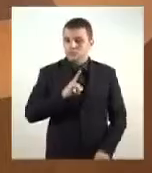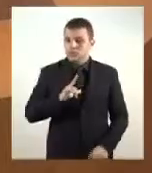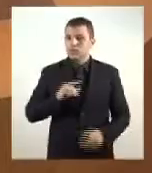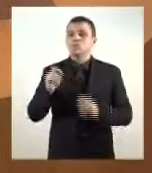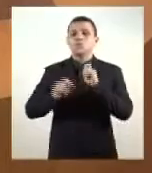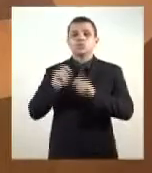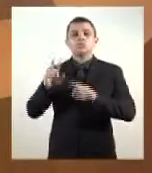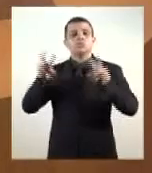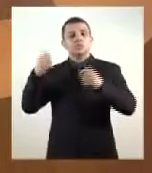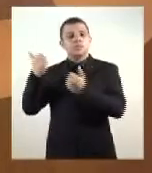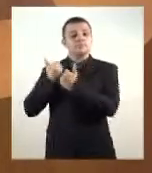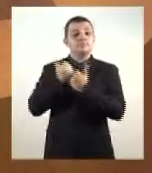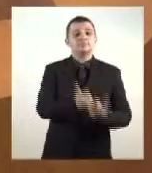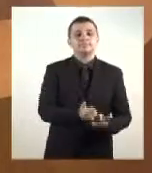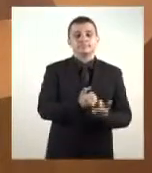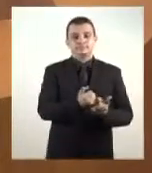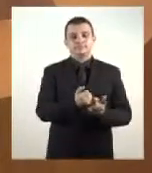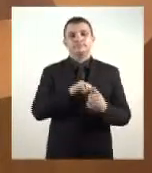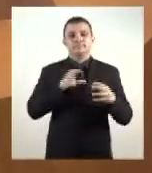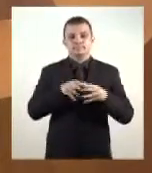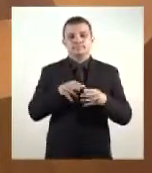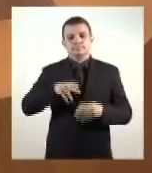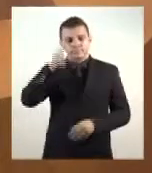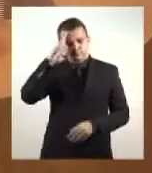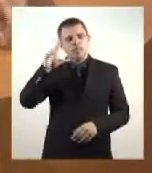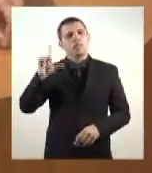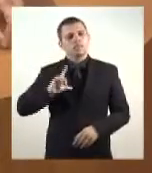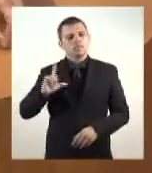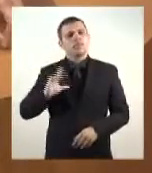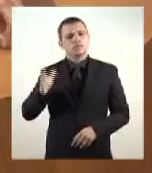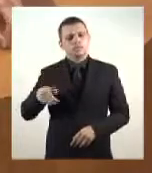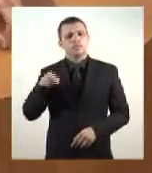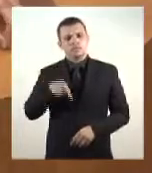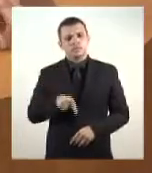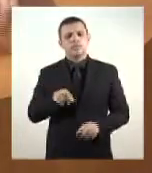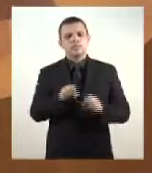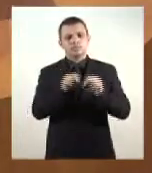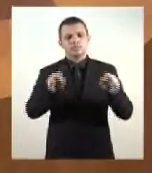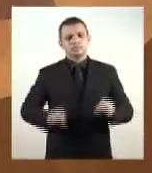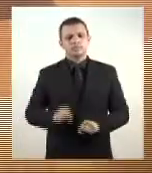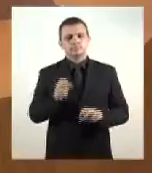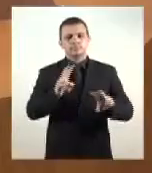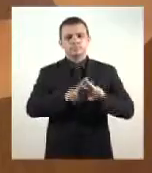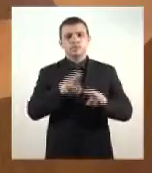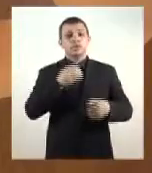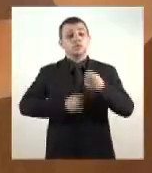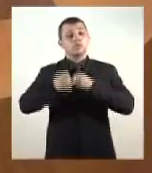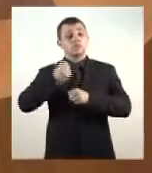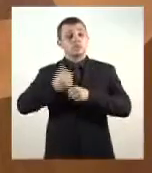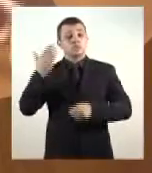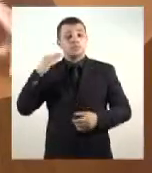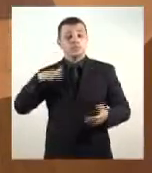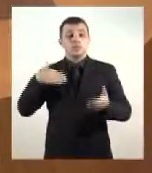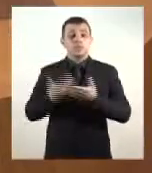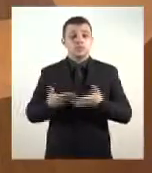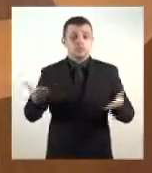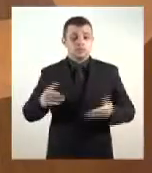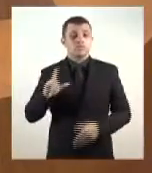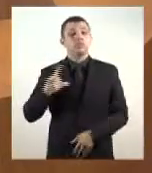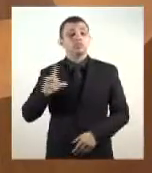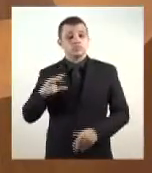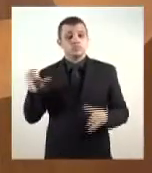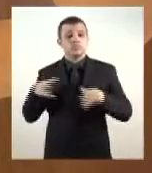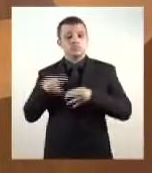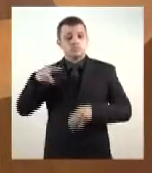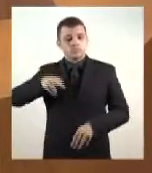apoio da Força Nacional, que já existe, diga-se de passagem, no nosso sistema prisional. Desde o ano passado, a Força Nacional está à